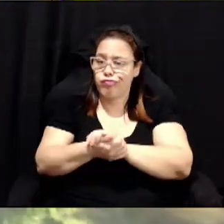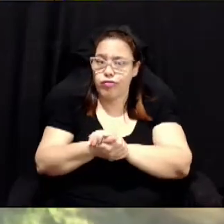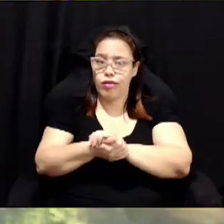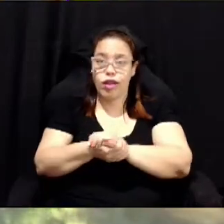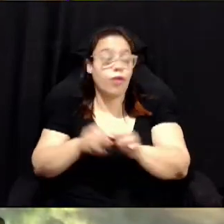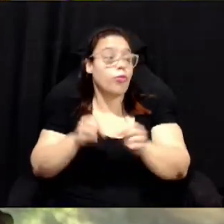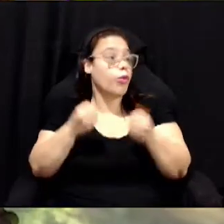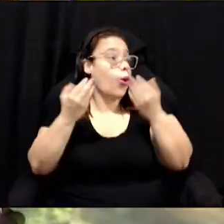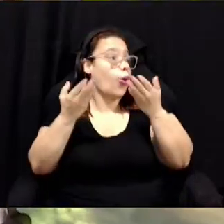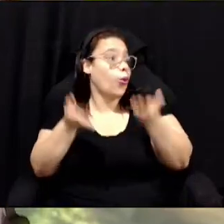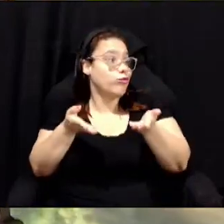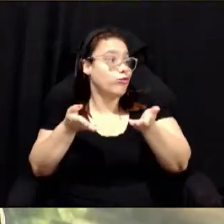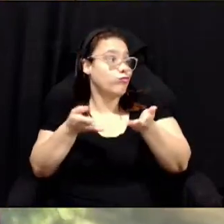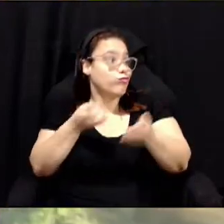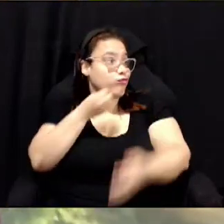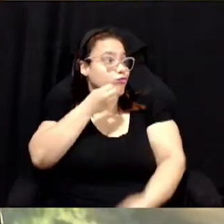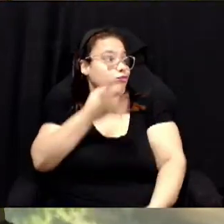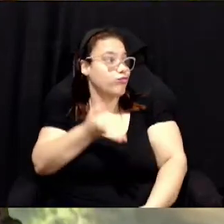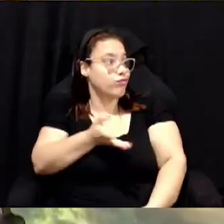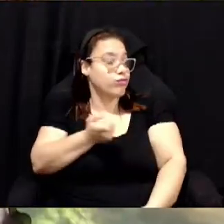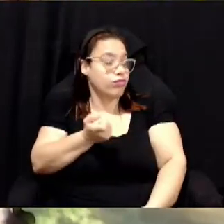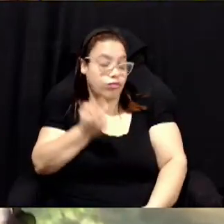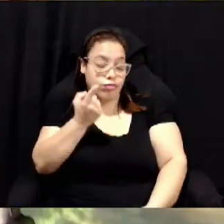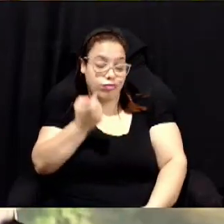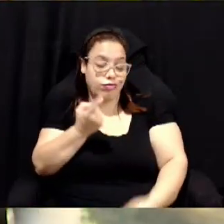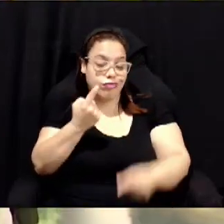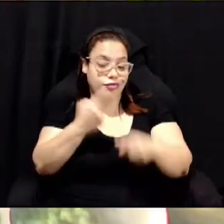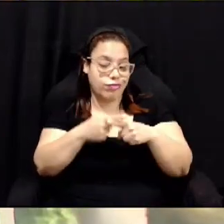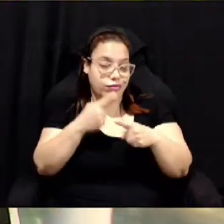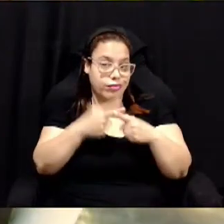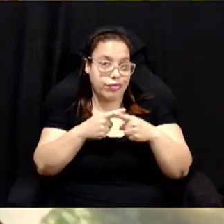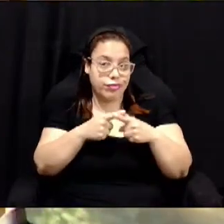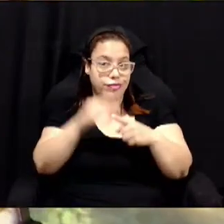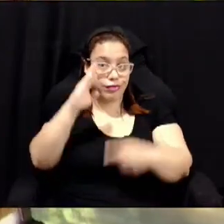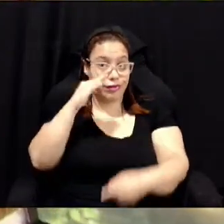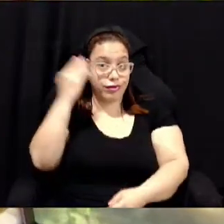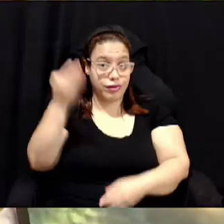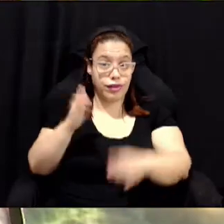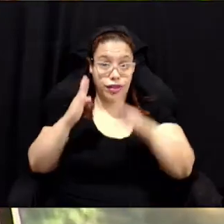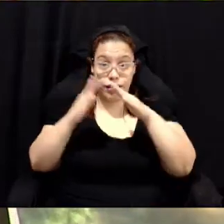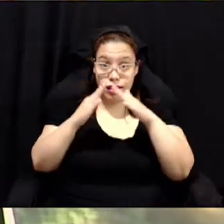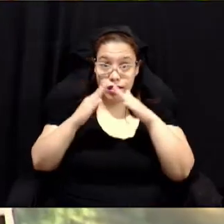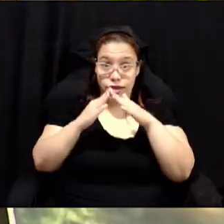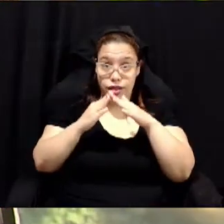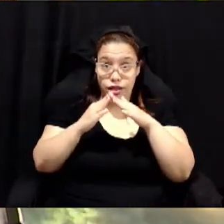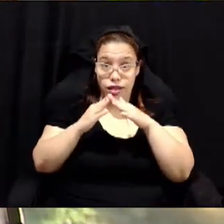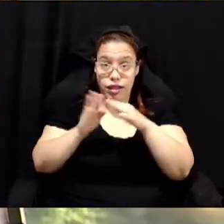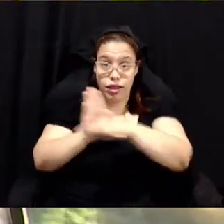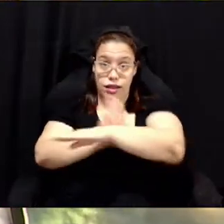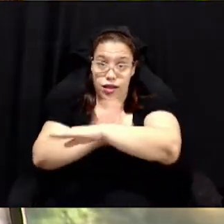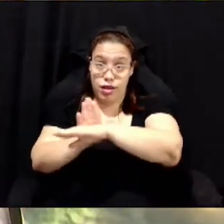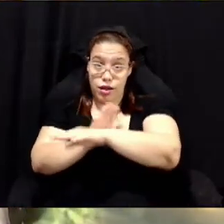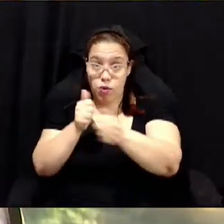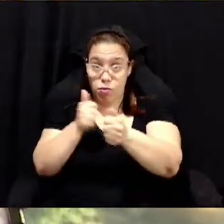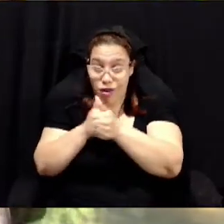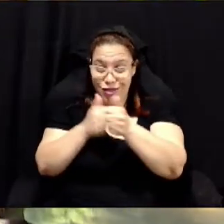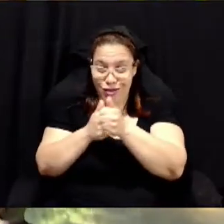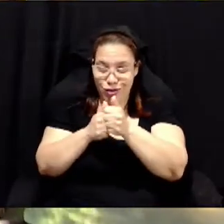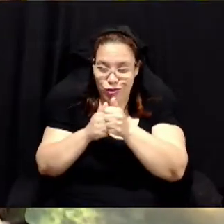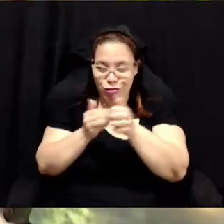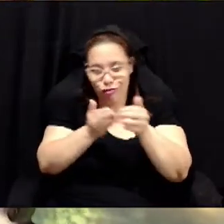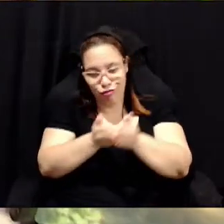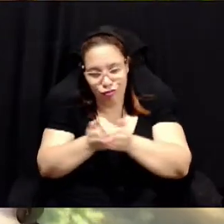da canoagem, primeiramente por ter esse privilégio de morar praticamente aqui na beira do rio, né? Então eu quis